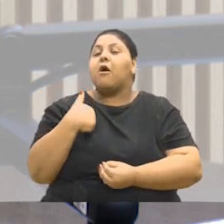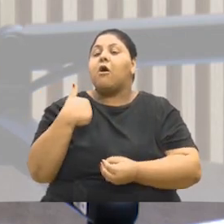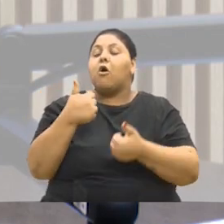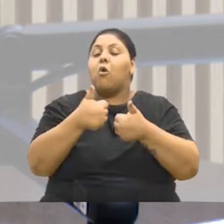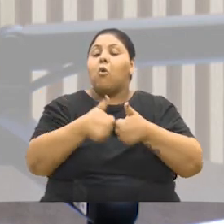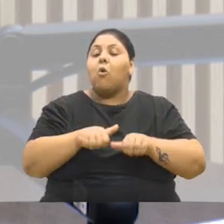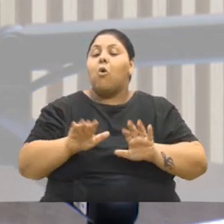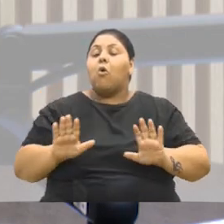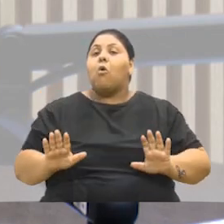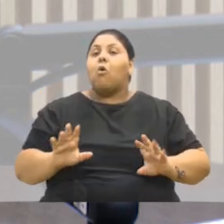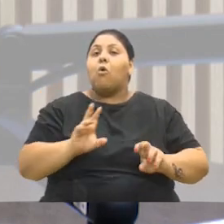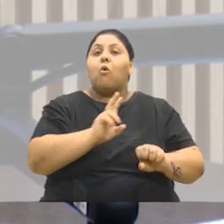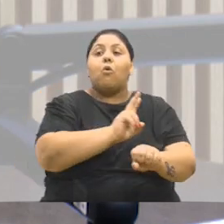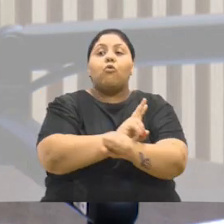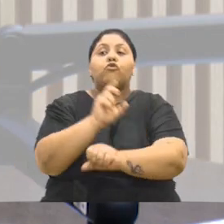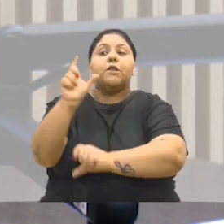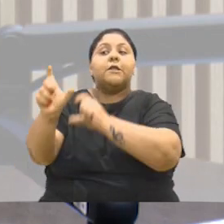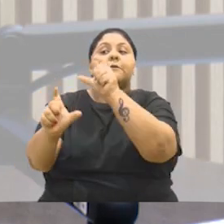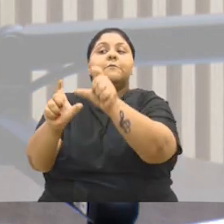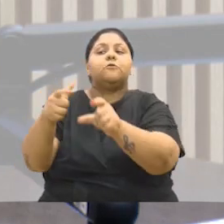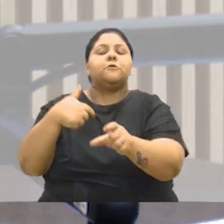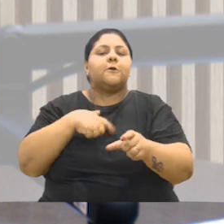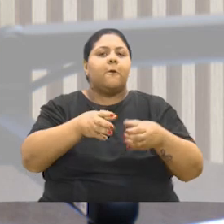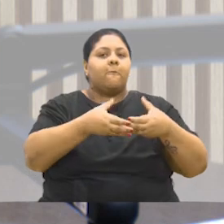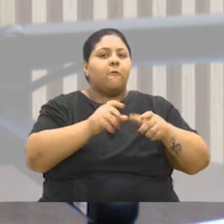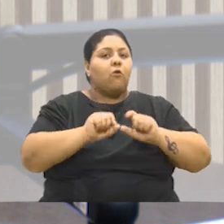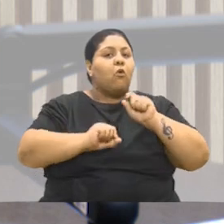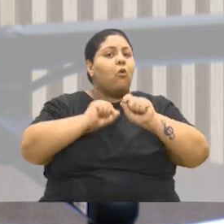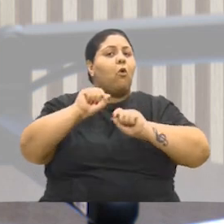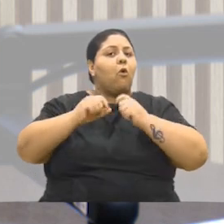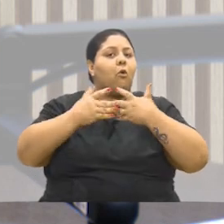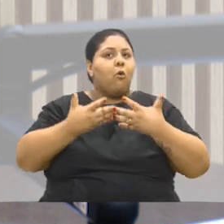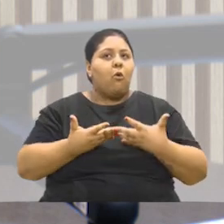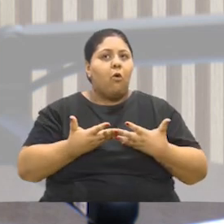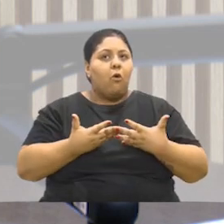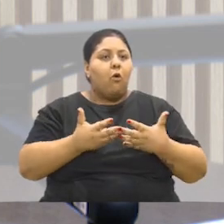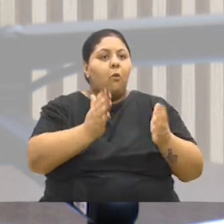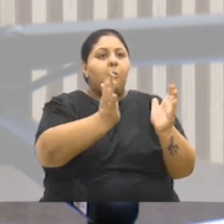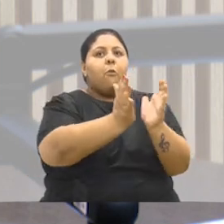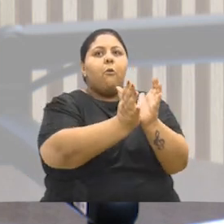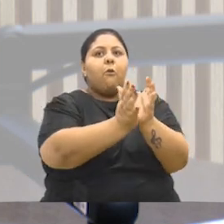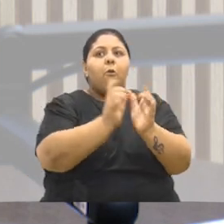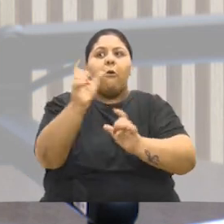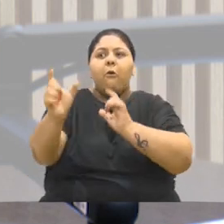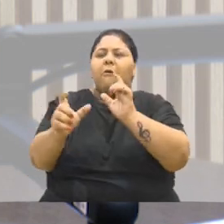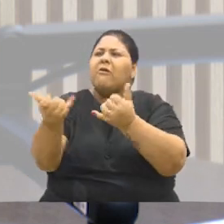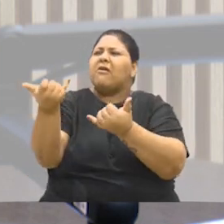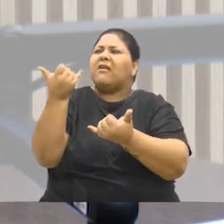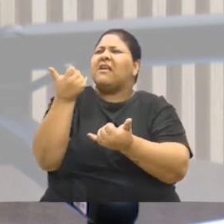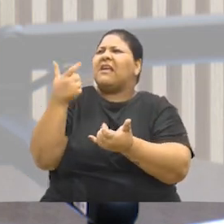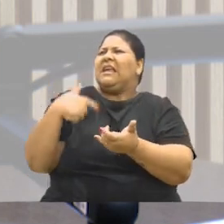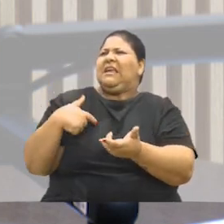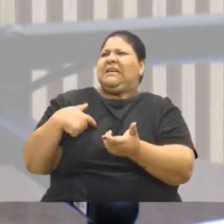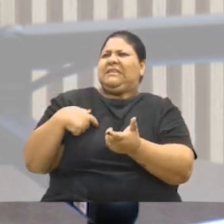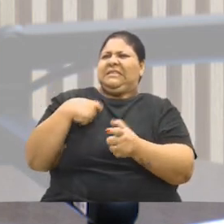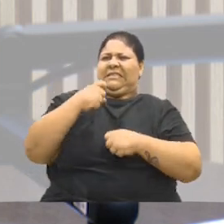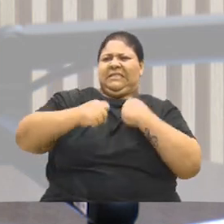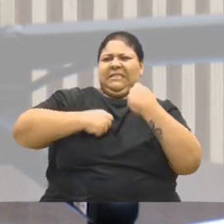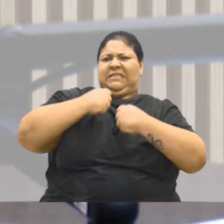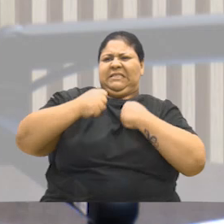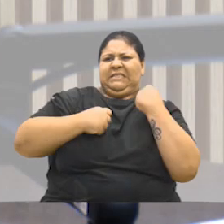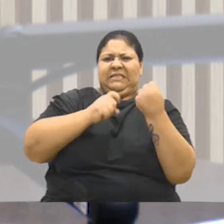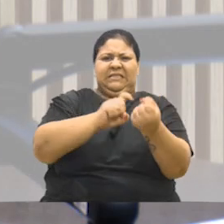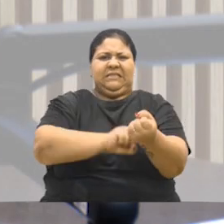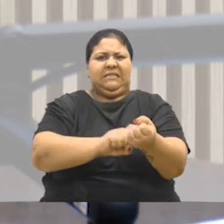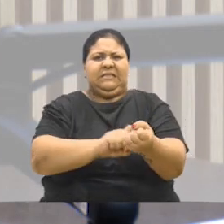eu convivo, como eu tenho tratado o meu colega. As pessoas me dizem, mas eu ando muito irritada, mas eu ando muito nervosa, mas eu ando muito